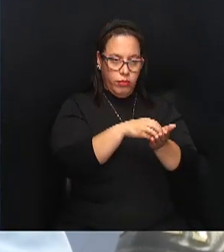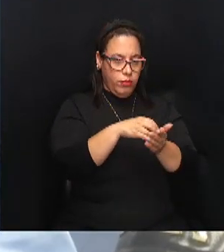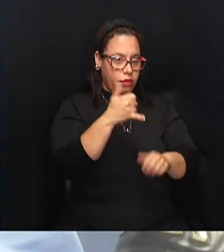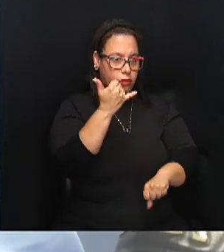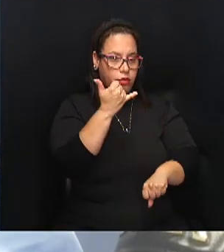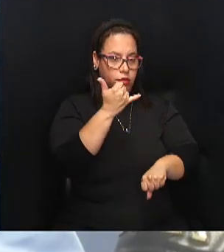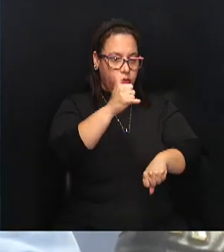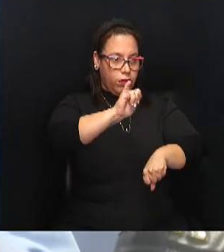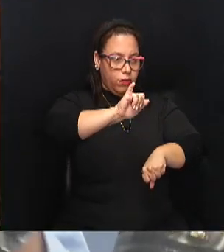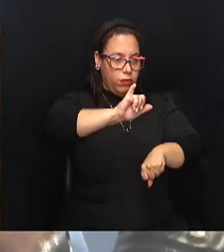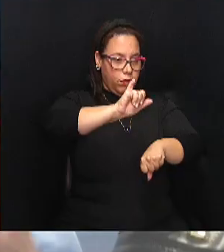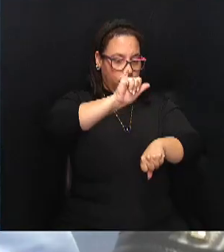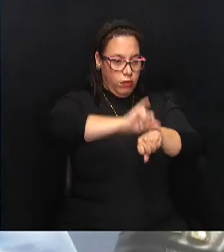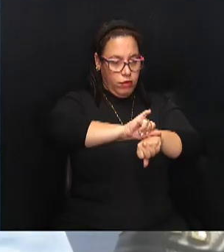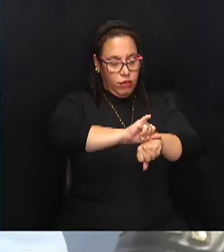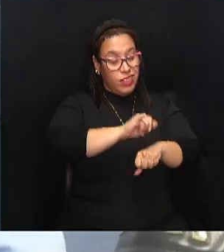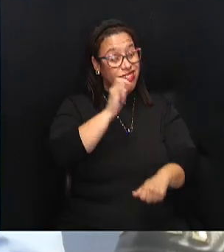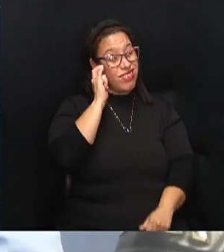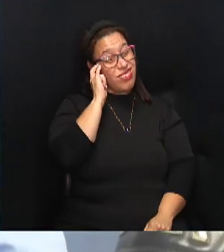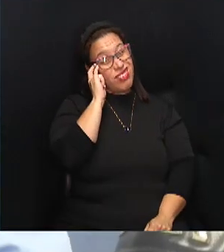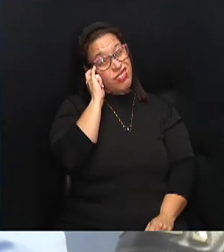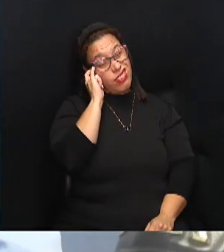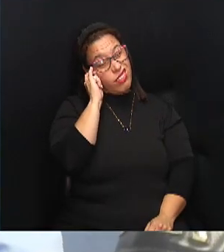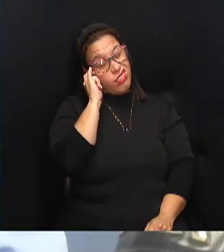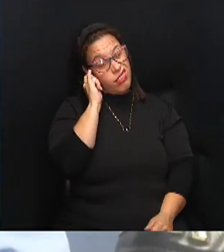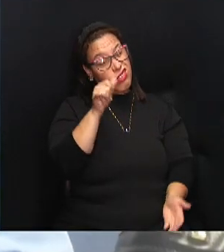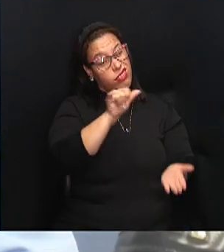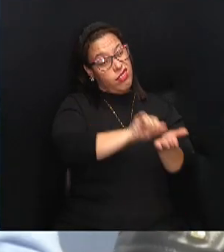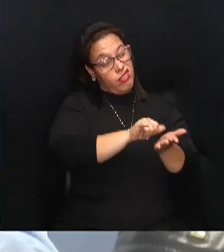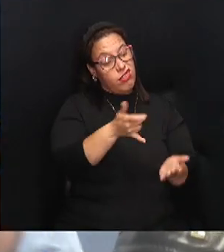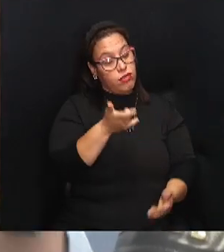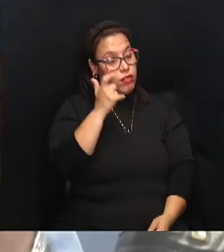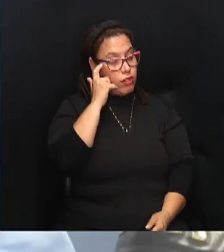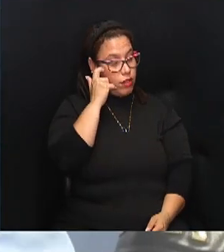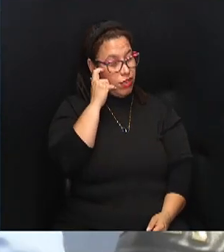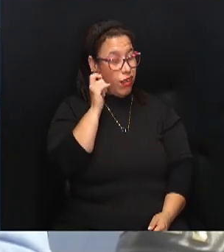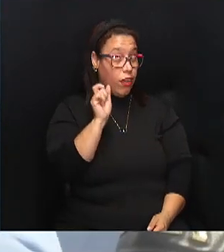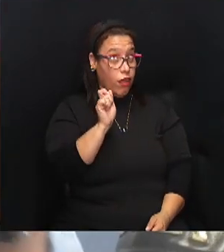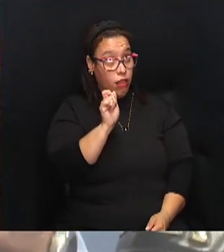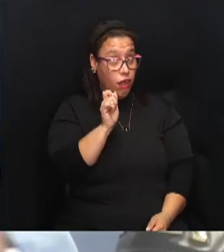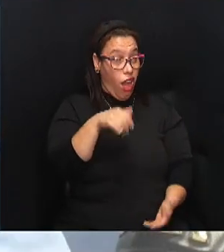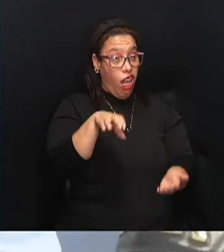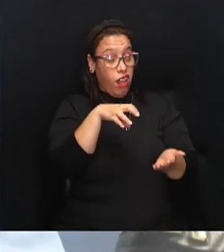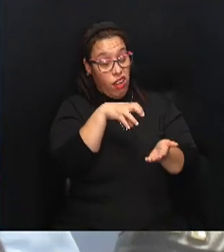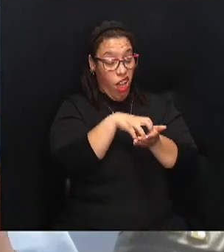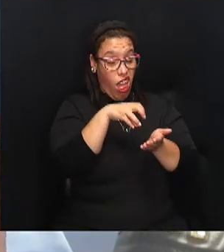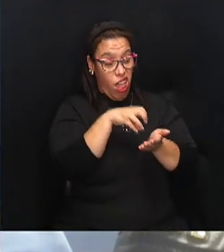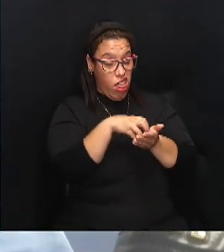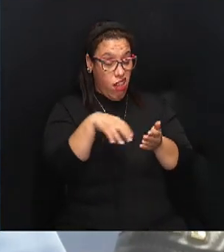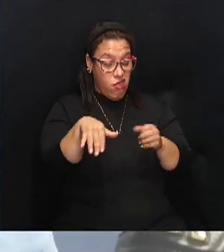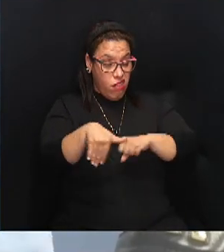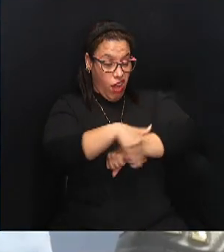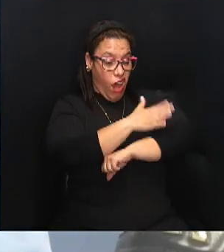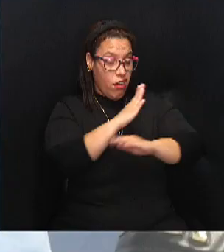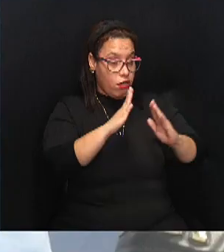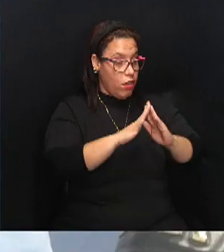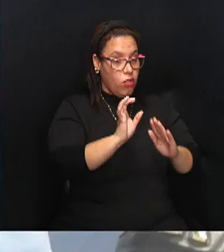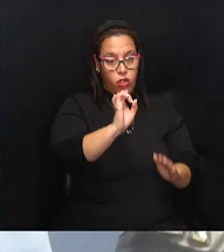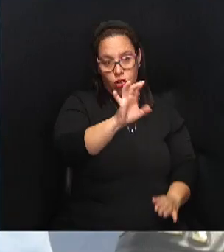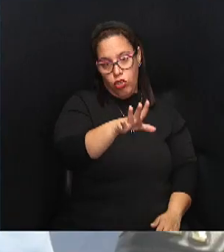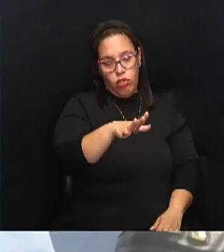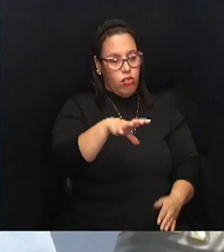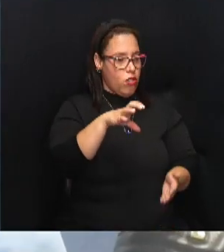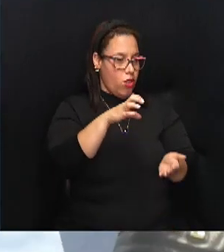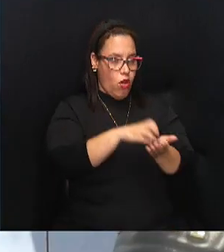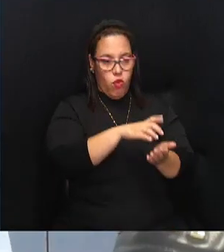esse tabu, muito esse jargão popular de que o centro está cheio de morador de rua. Não é só o centro.